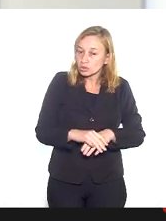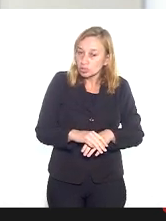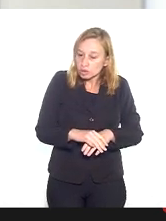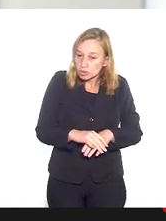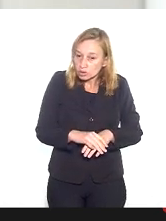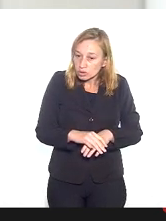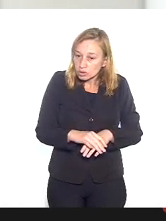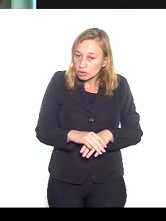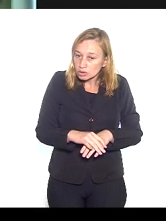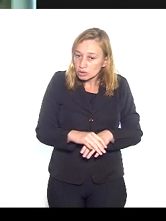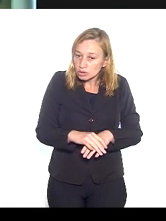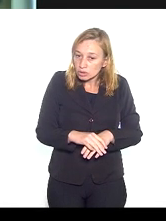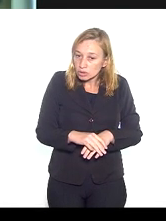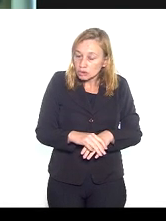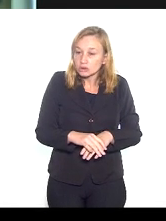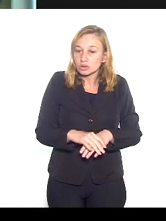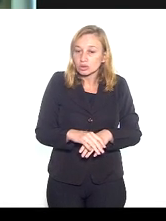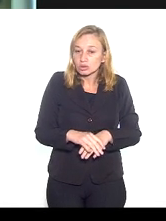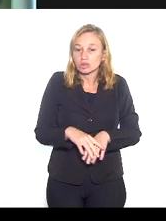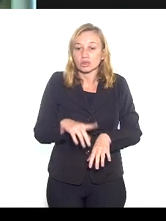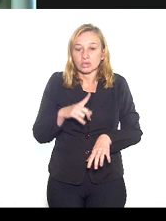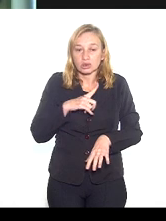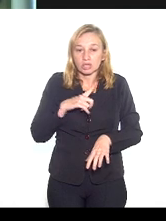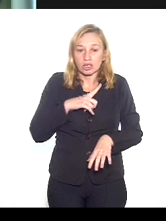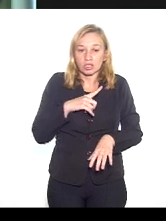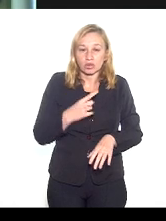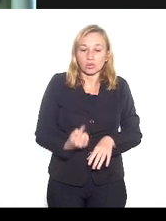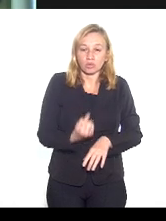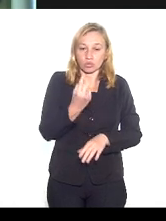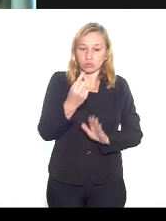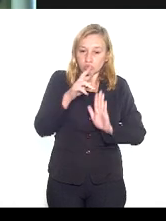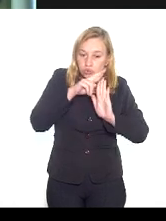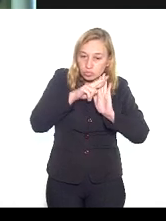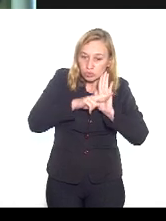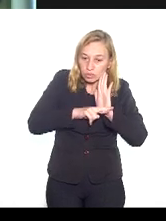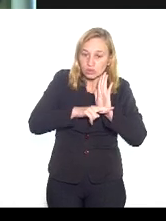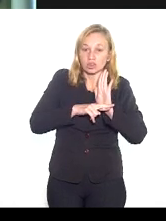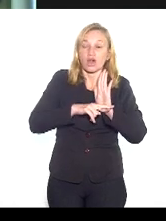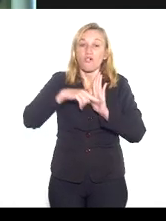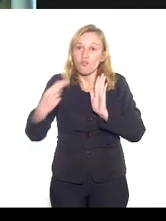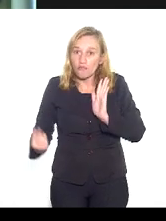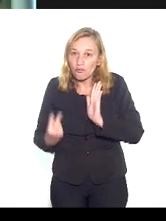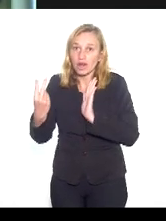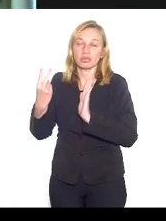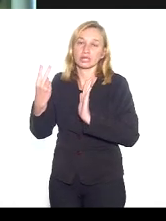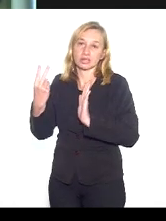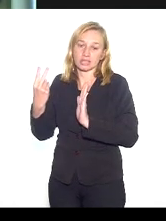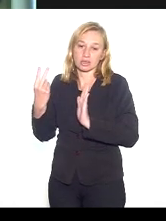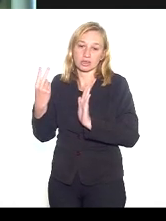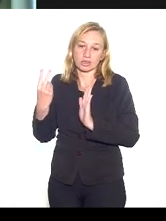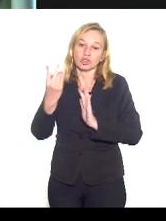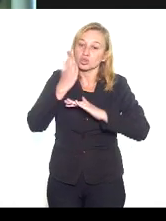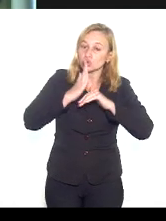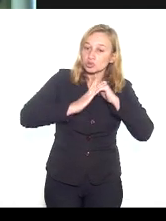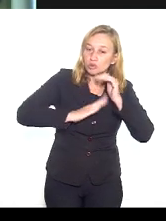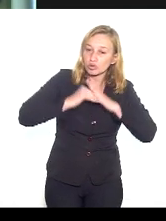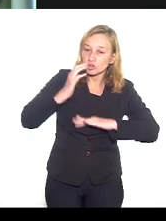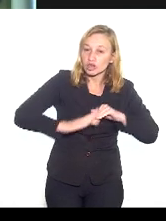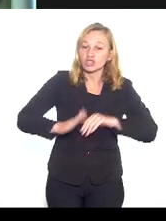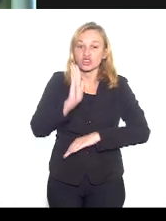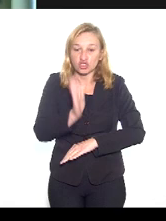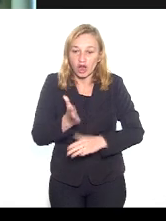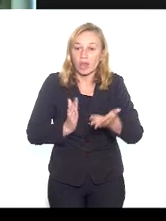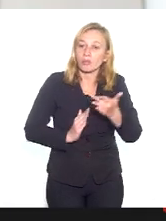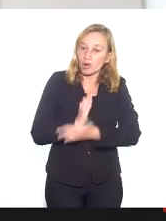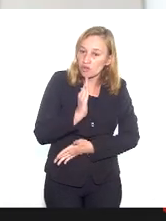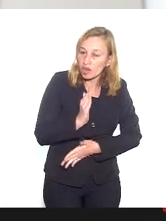temporário, que esse concurso tenha como um dos critérios do edital valorizar os profissionais que já foram